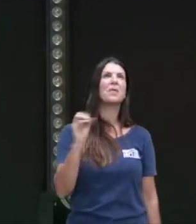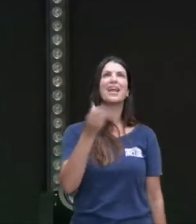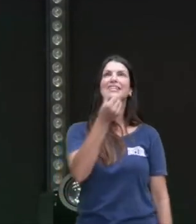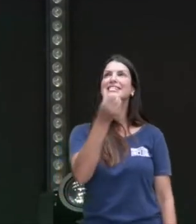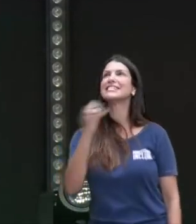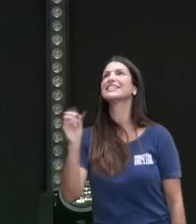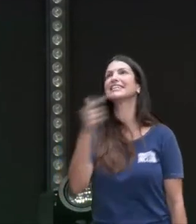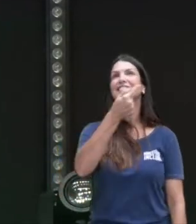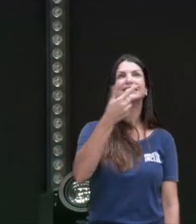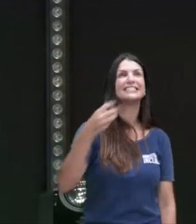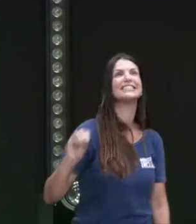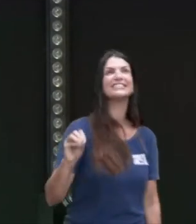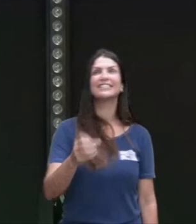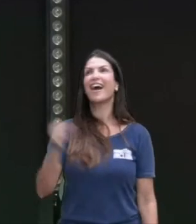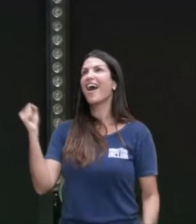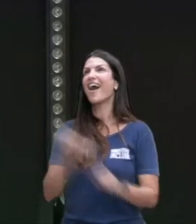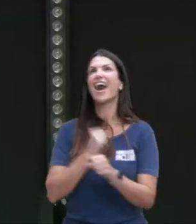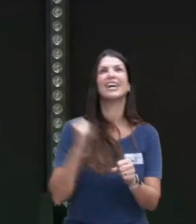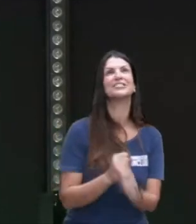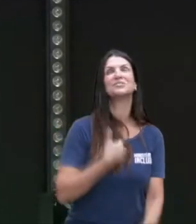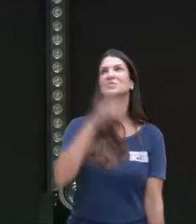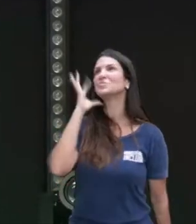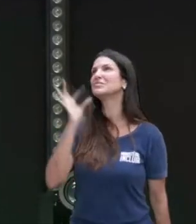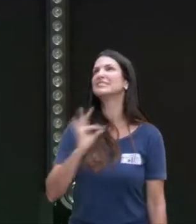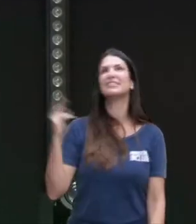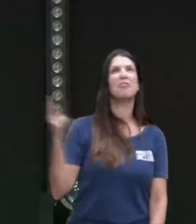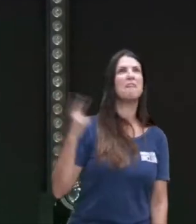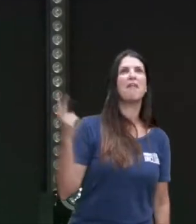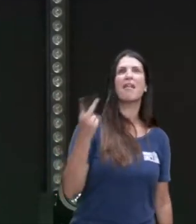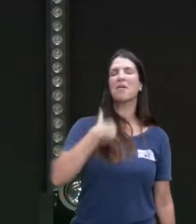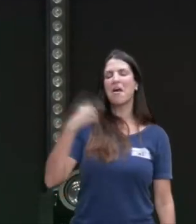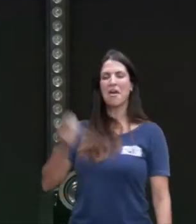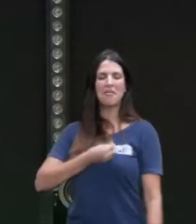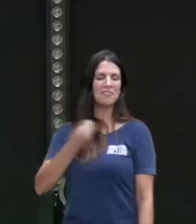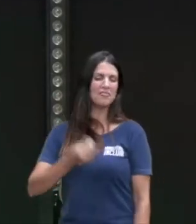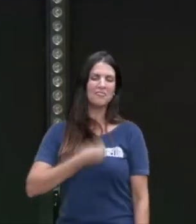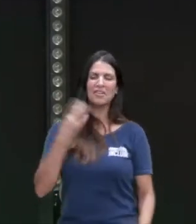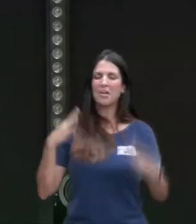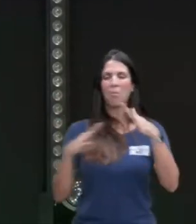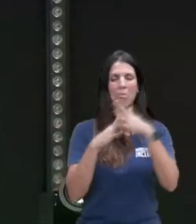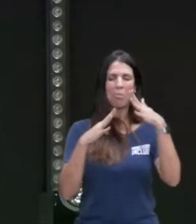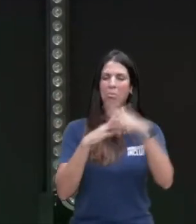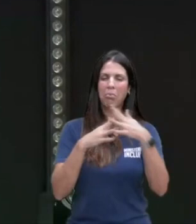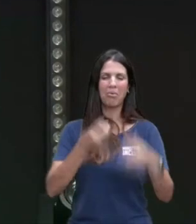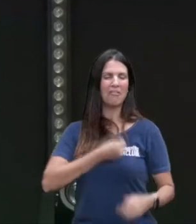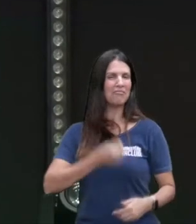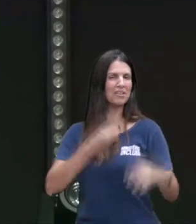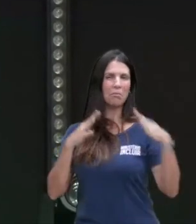70 anos e eu não descobri meu valor eu vivi uma vida limitante uma vida miserável